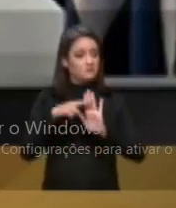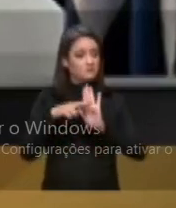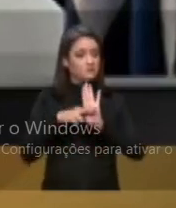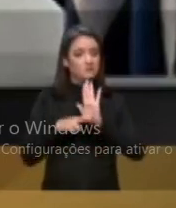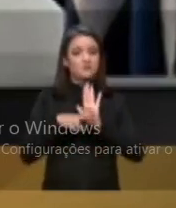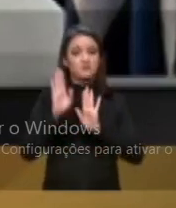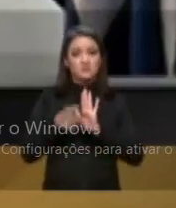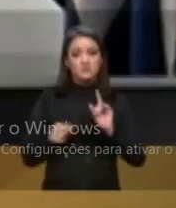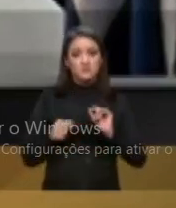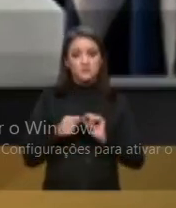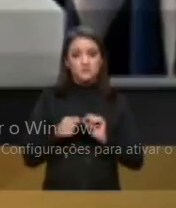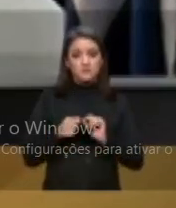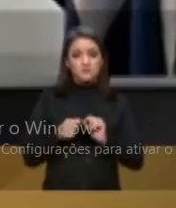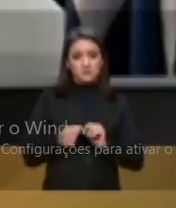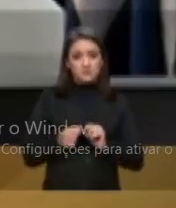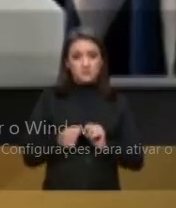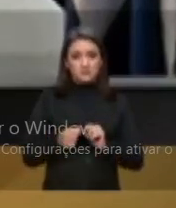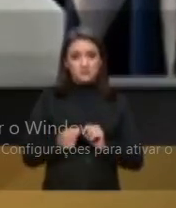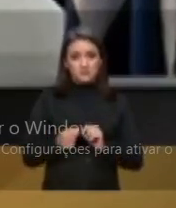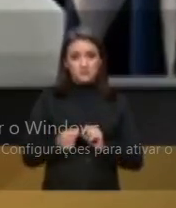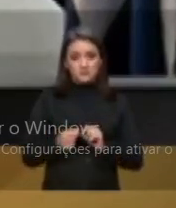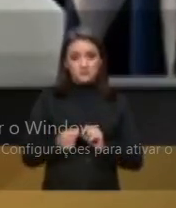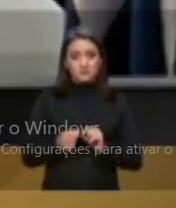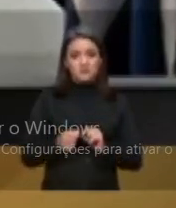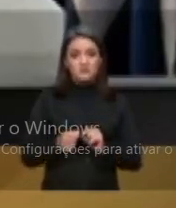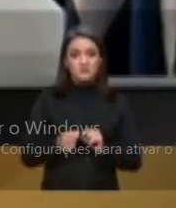critérios subjacentes para